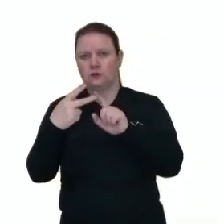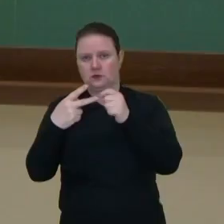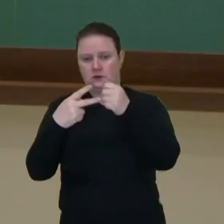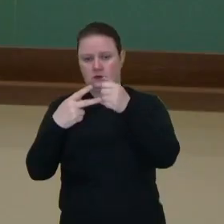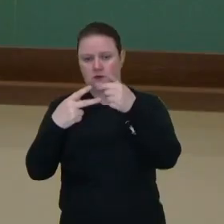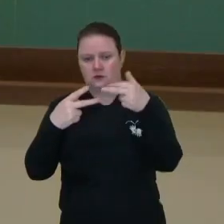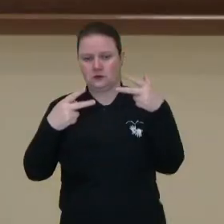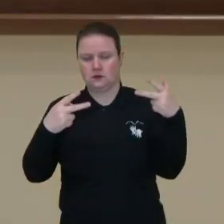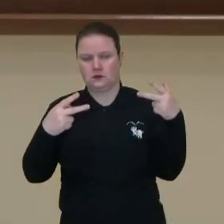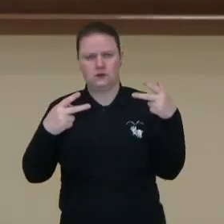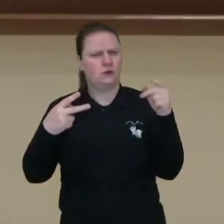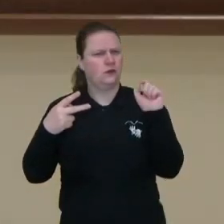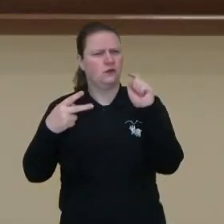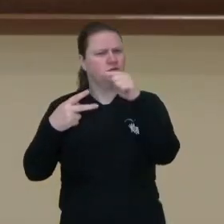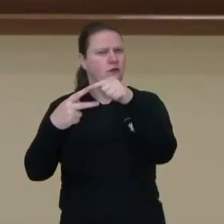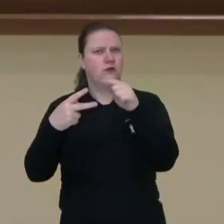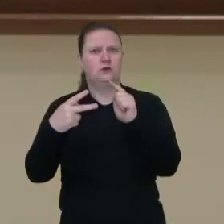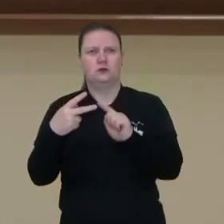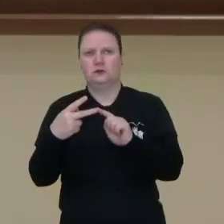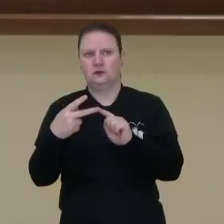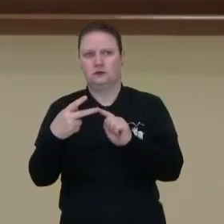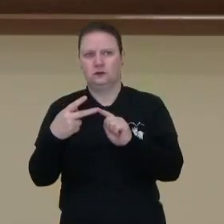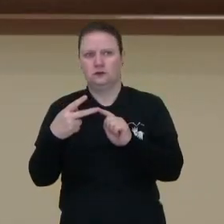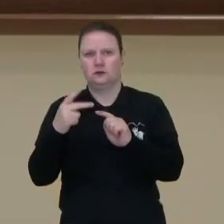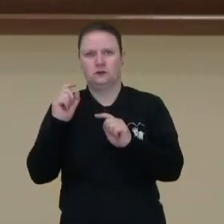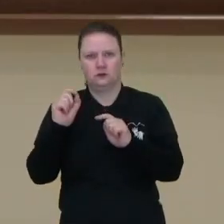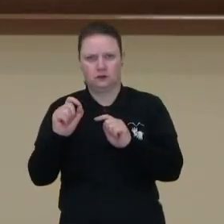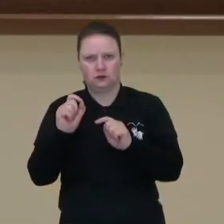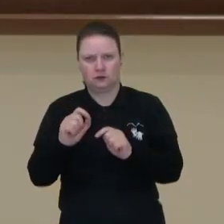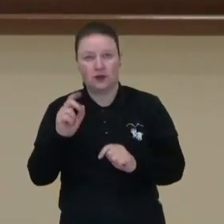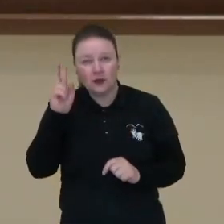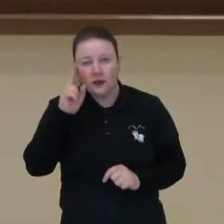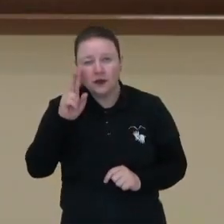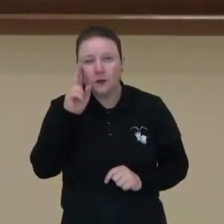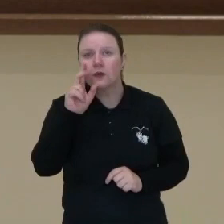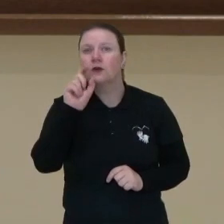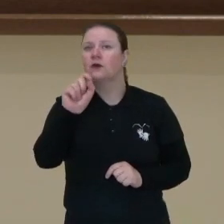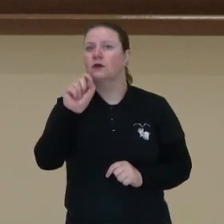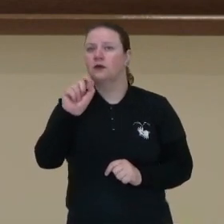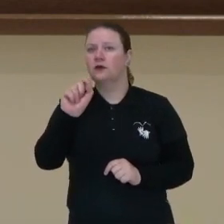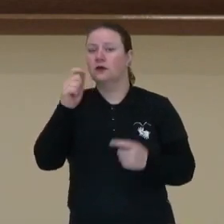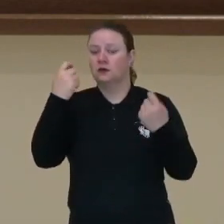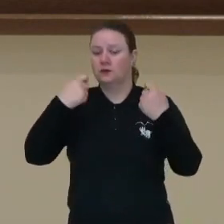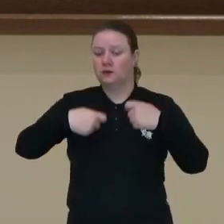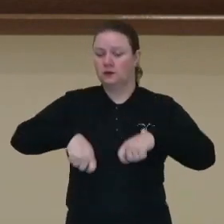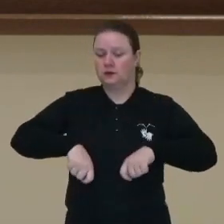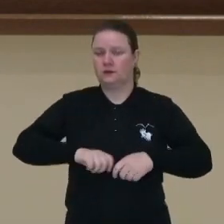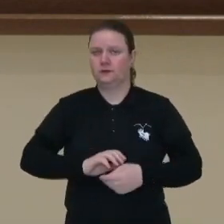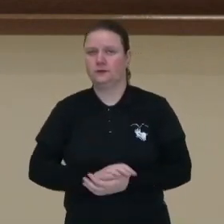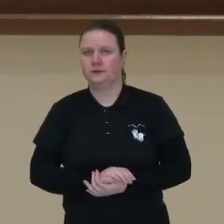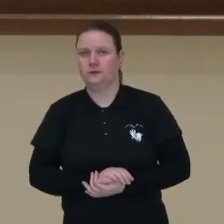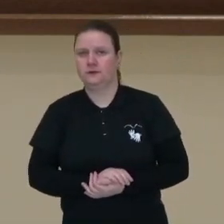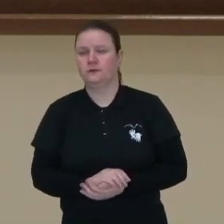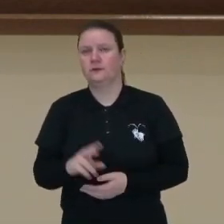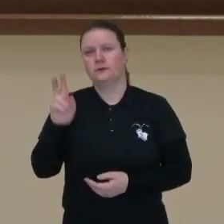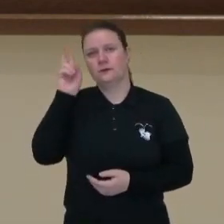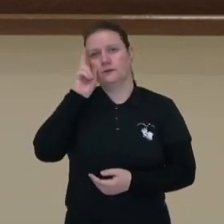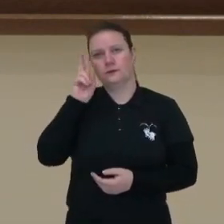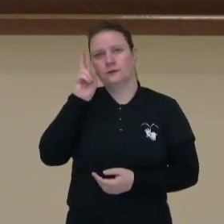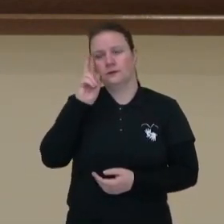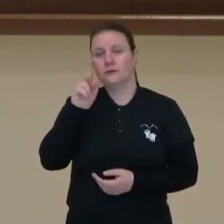né? Quais são esses dois elementos que formam as orações? Vocês lembram? Né? Então, lembrando, nós temos lá